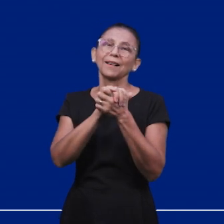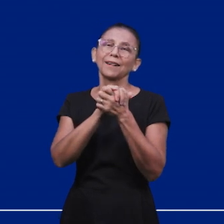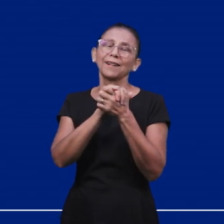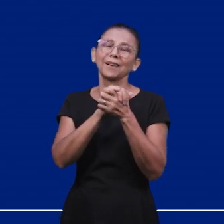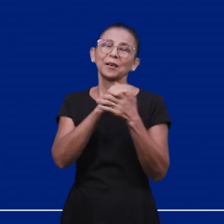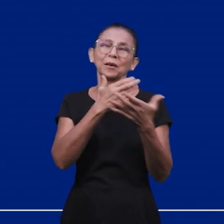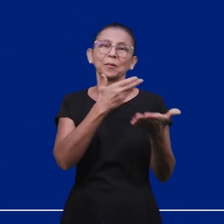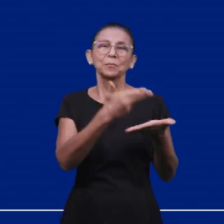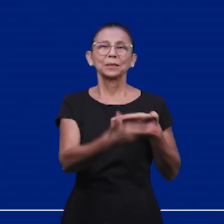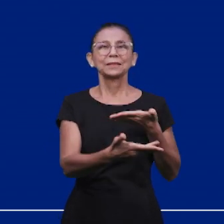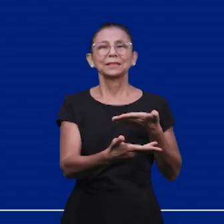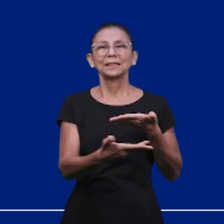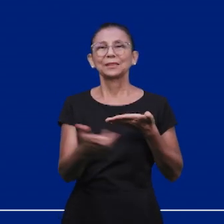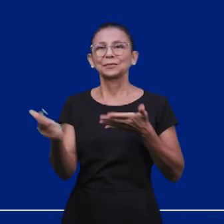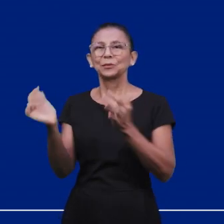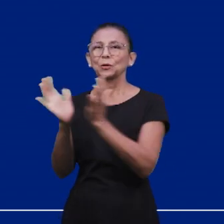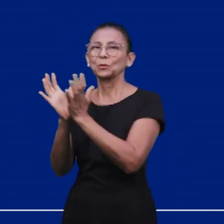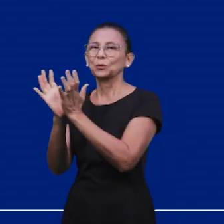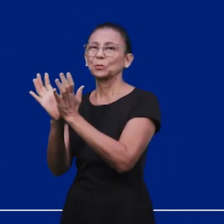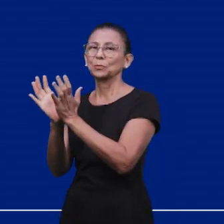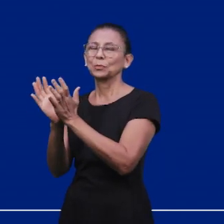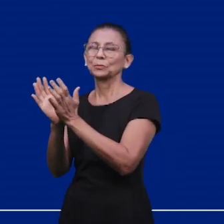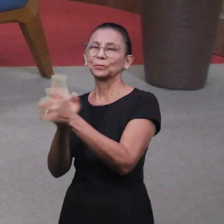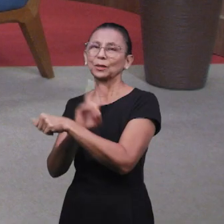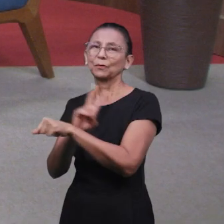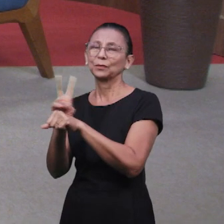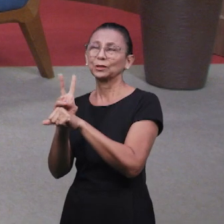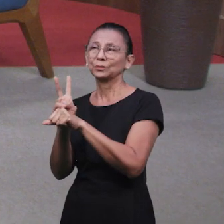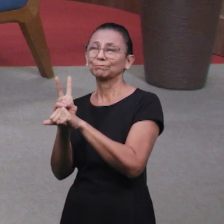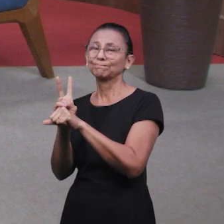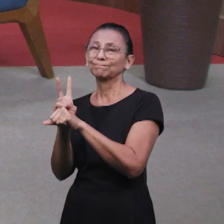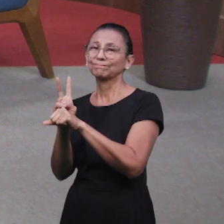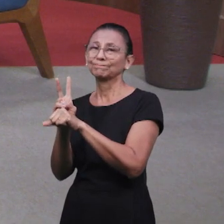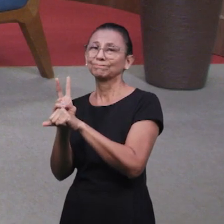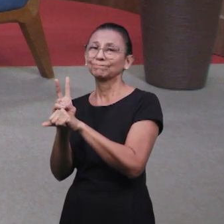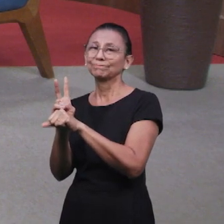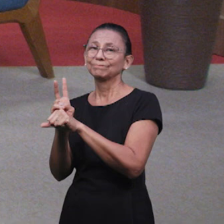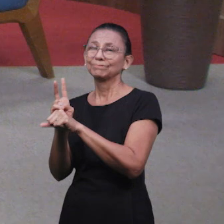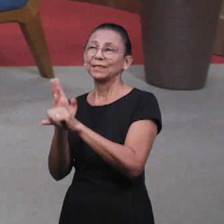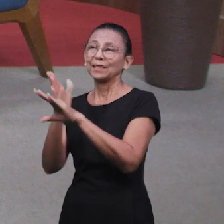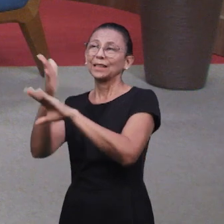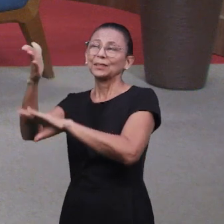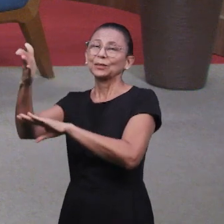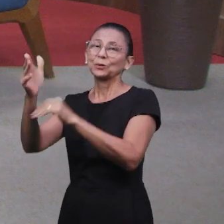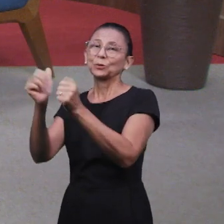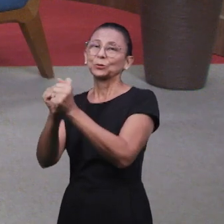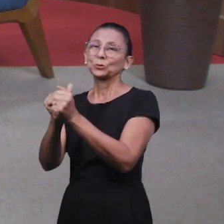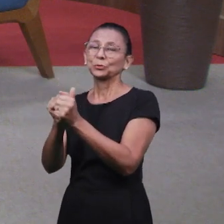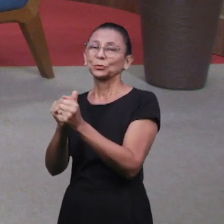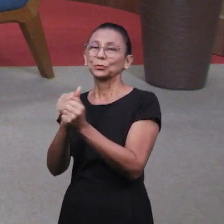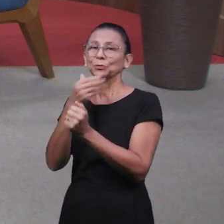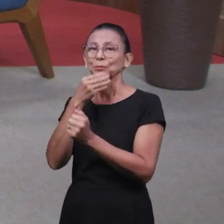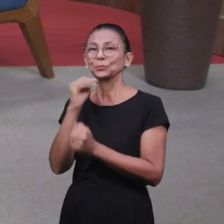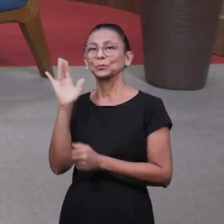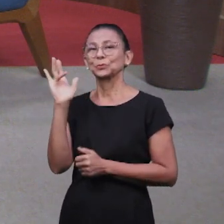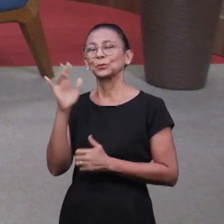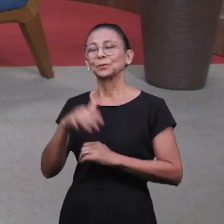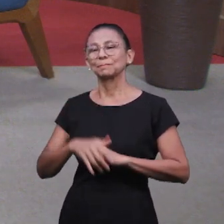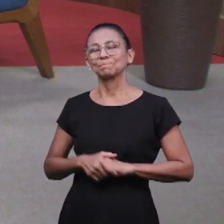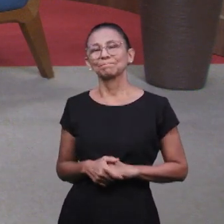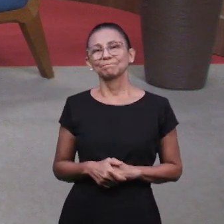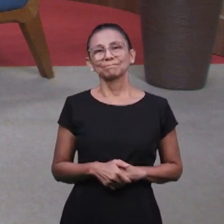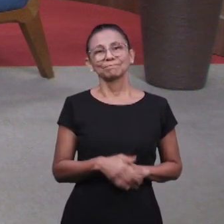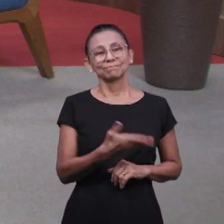bodas e fechou-se a porta. Sem acordo. Fechou-se a porta. O tempo de entrar para a